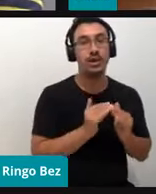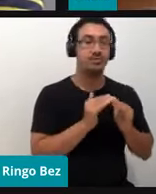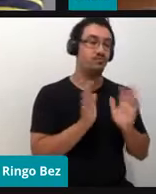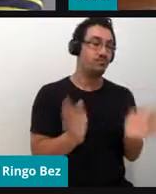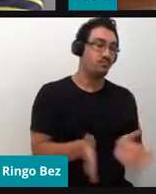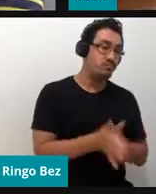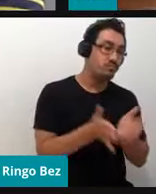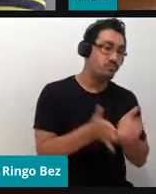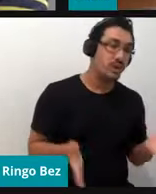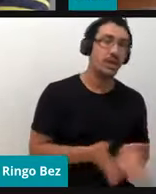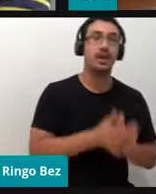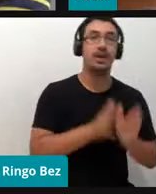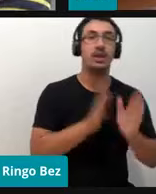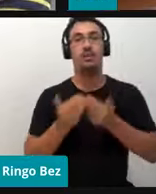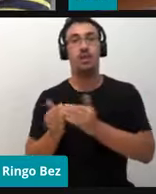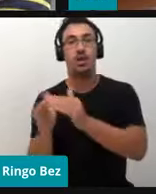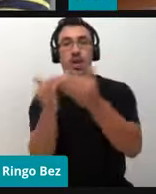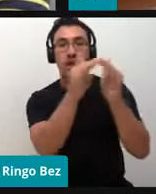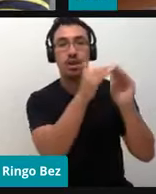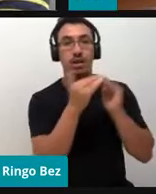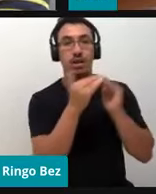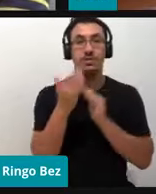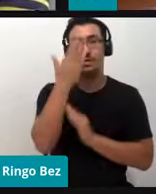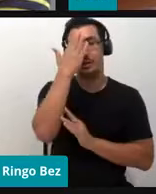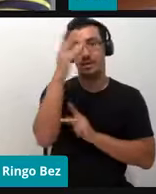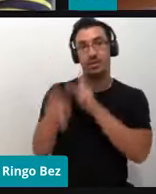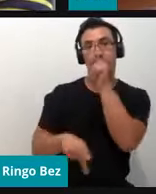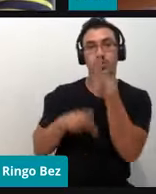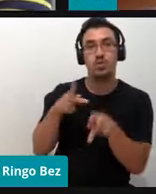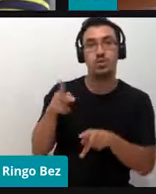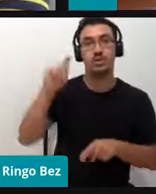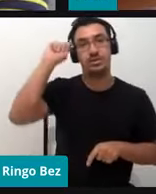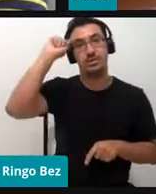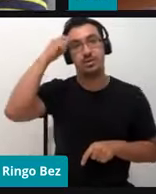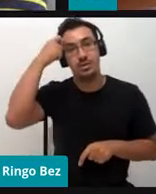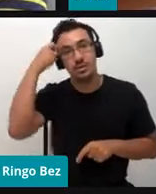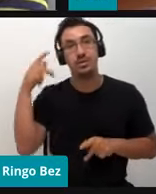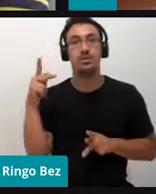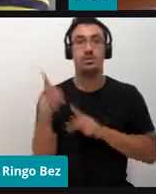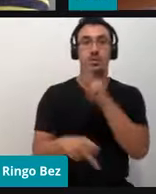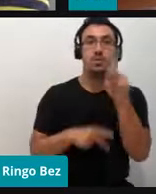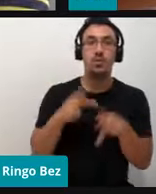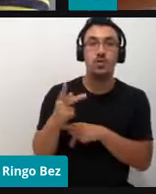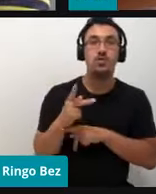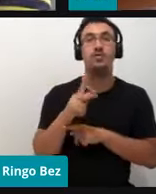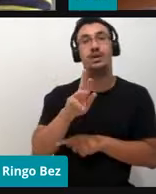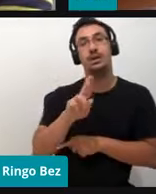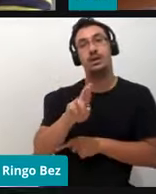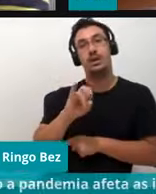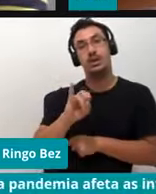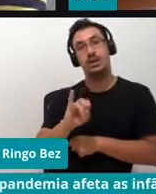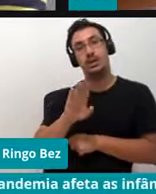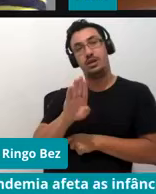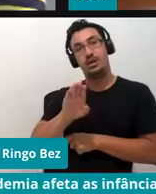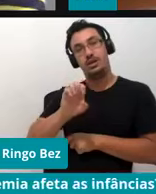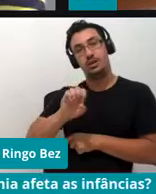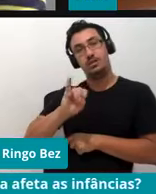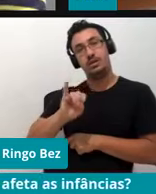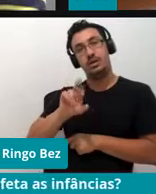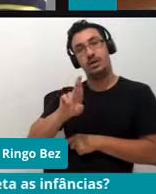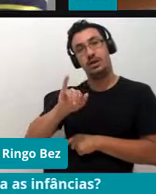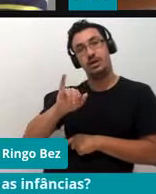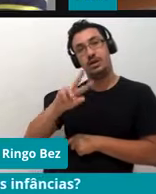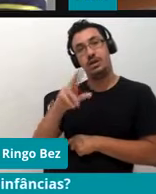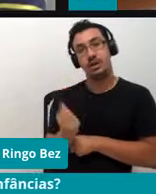nas periferias, a população negra, a população ribeirinha, a população indígena